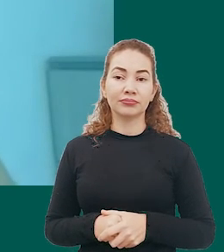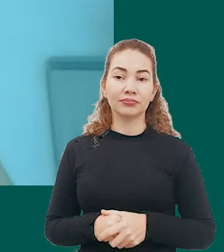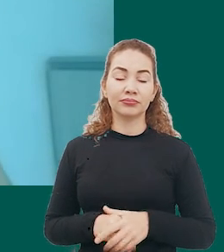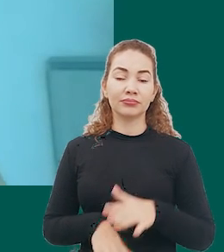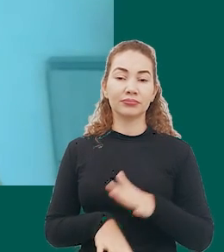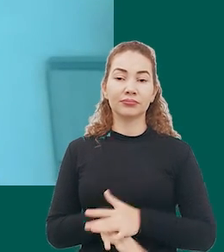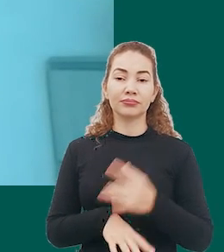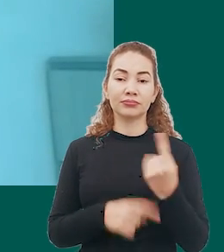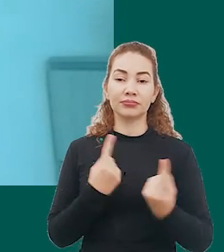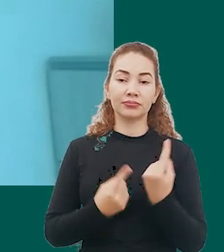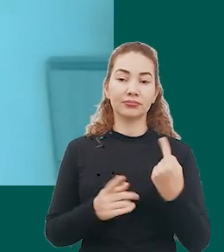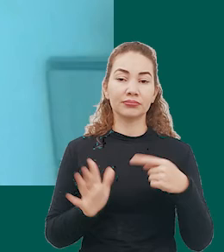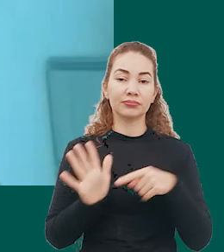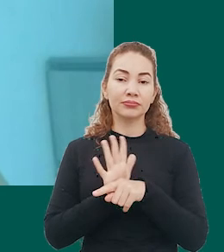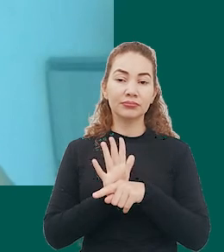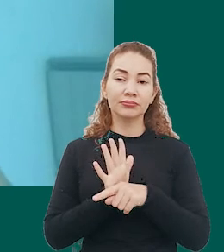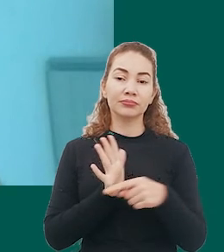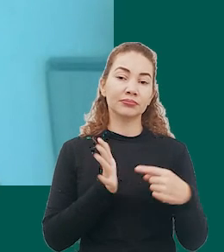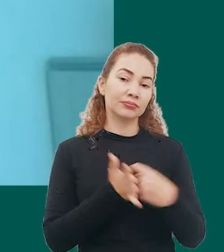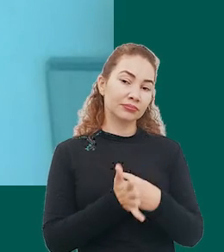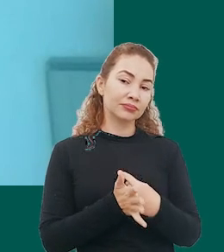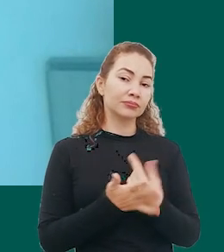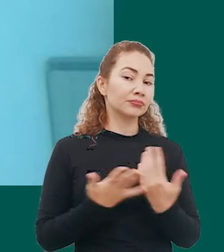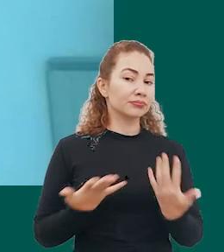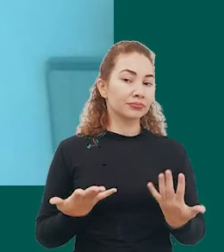Mais alguma questão, pessoal?